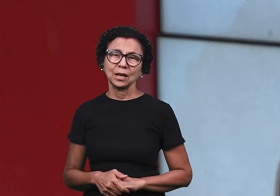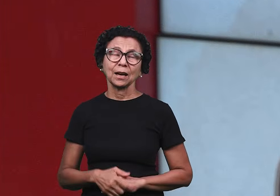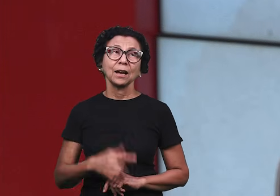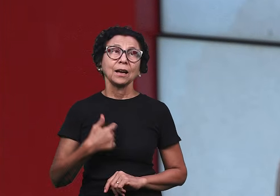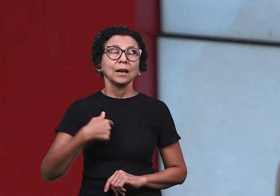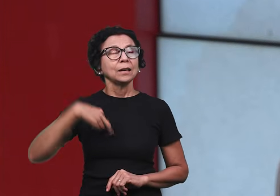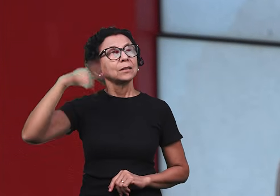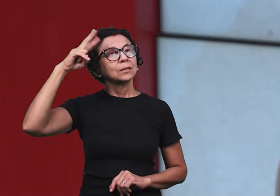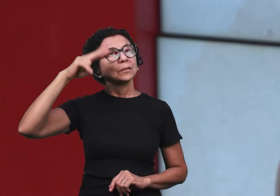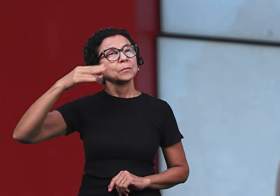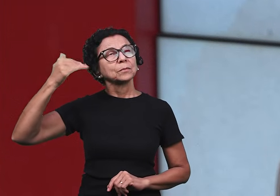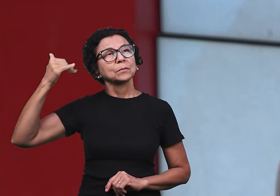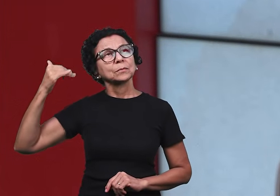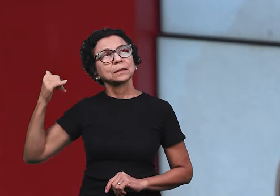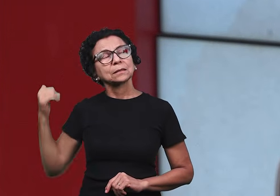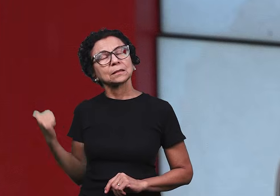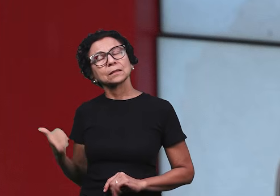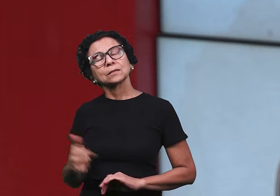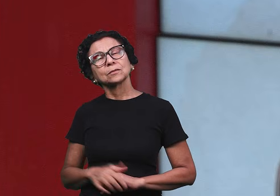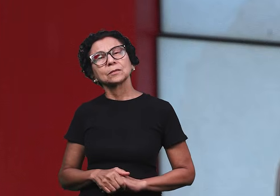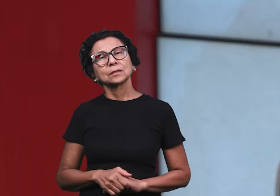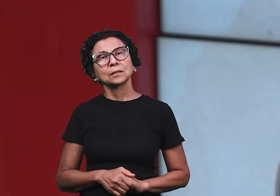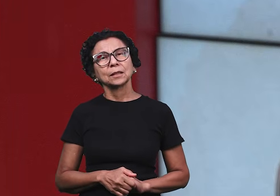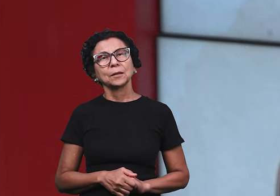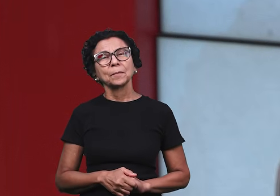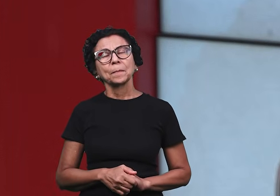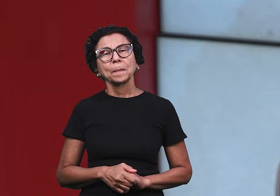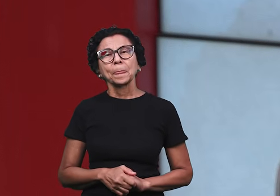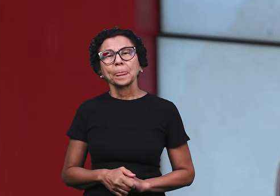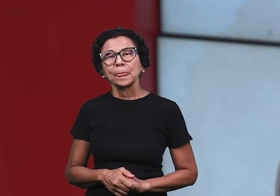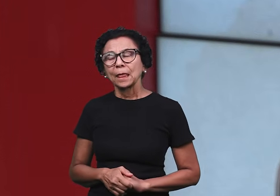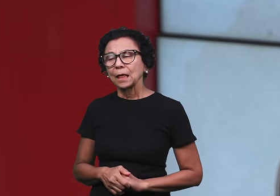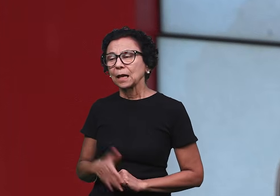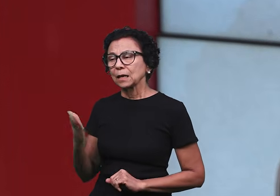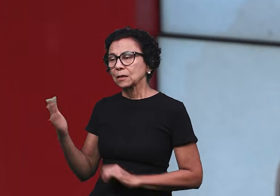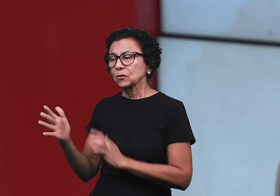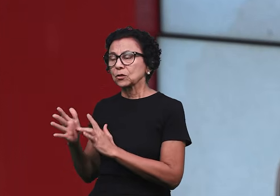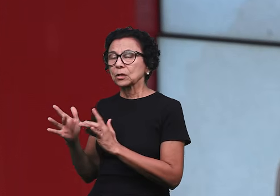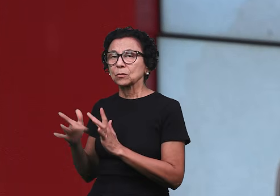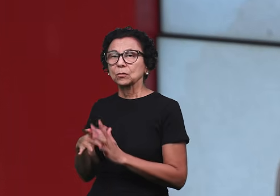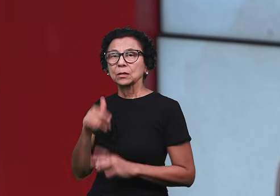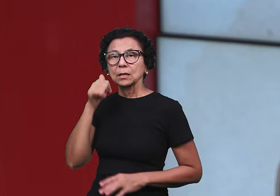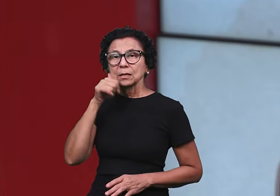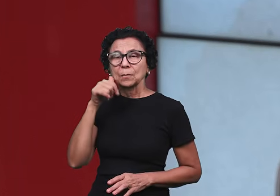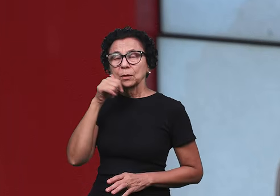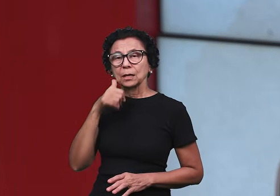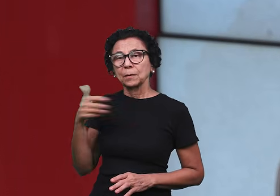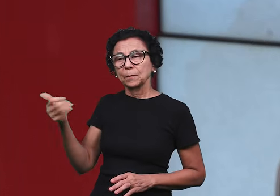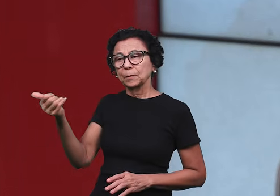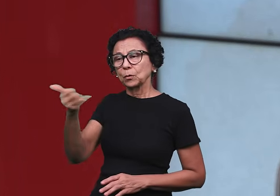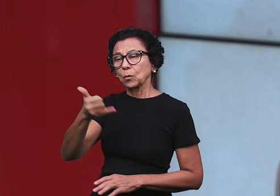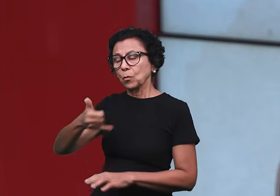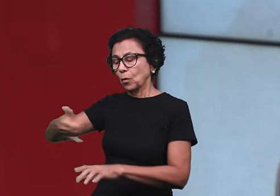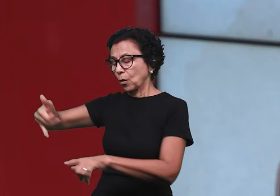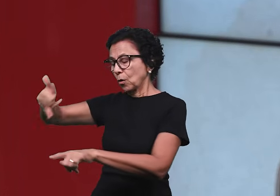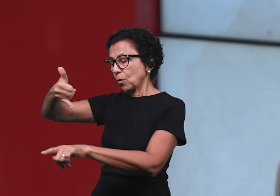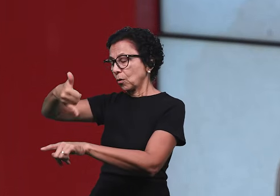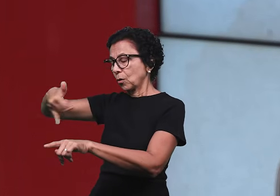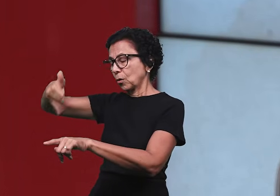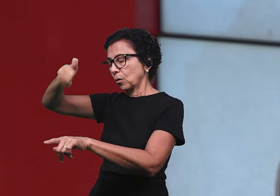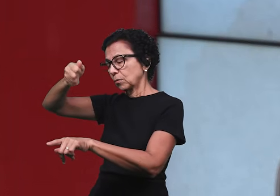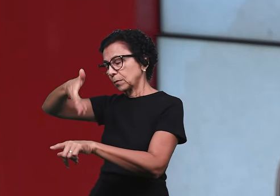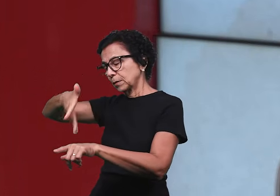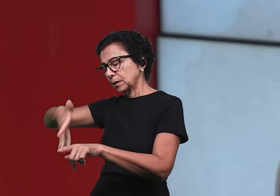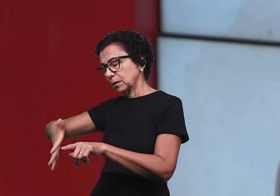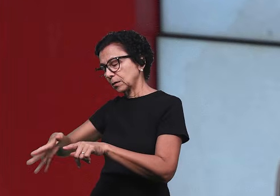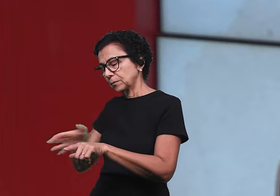na casa de um homem fariseu, e ela leva ali, né, o unguento, e ela derrama sobre o Senhor Jesus, e ela beija os pés